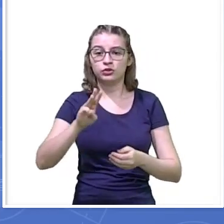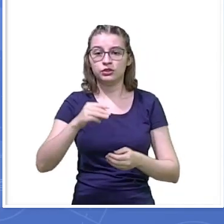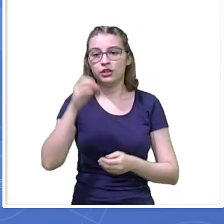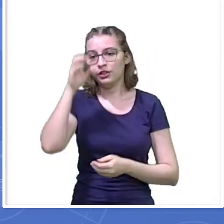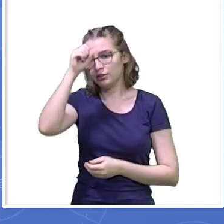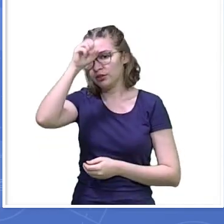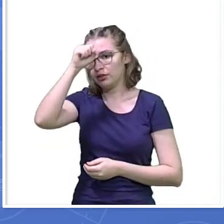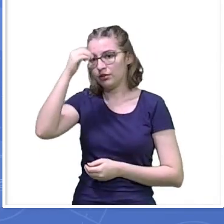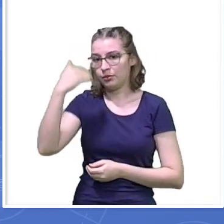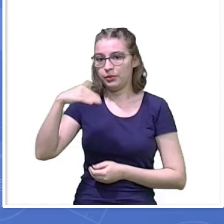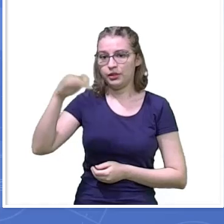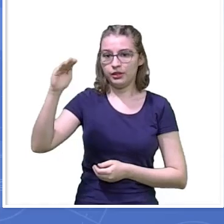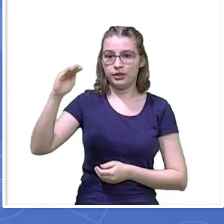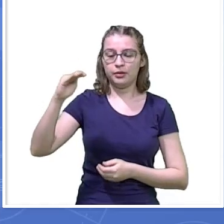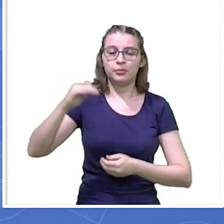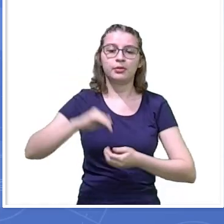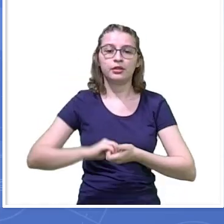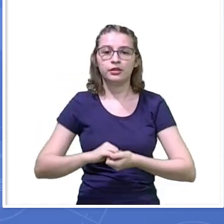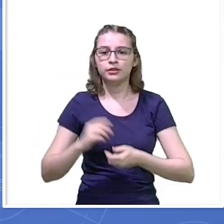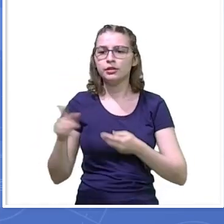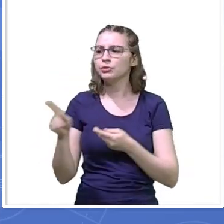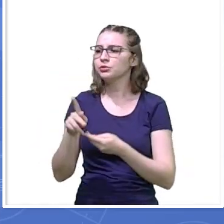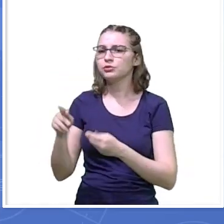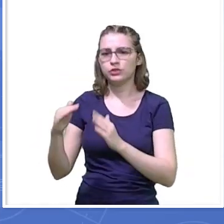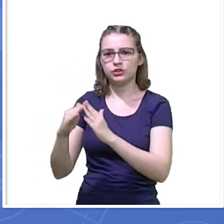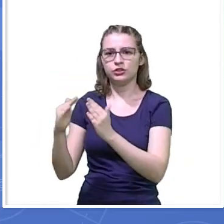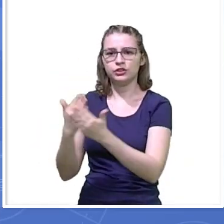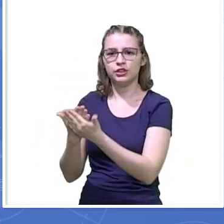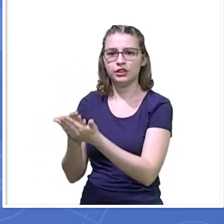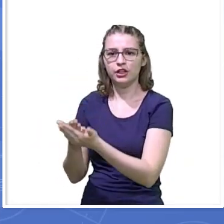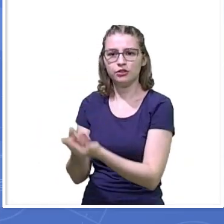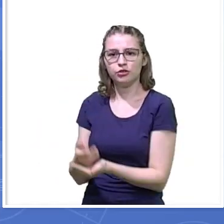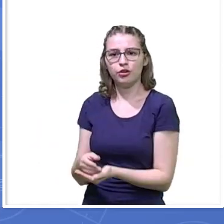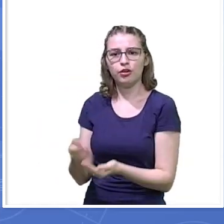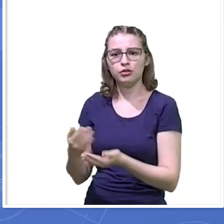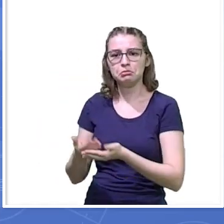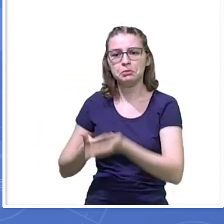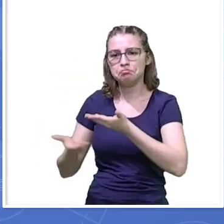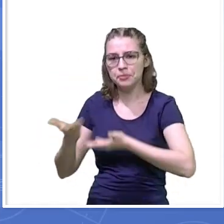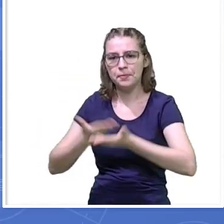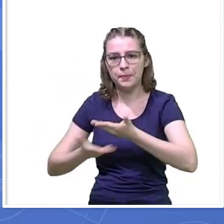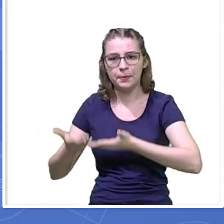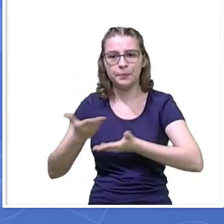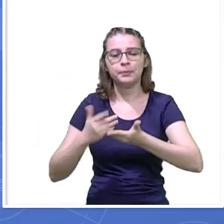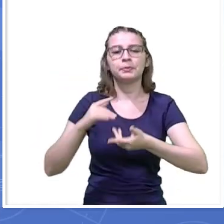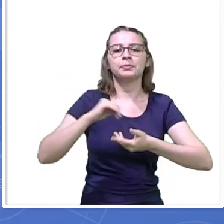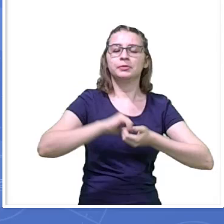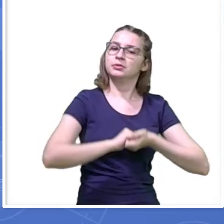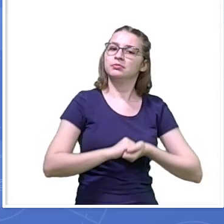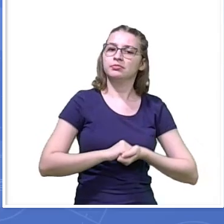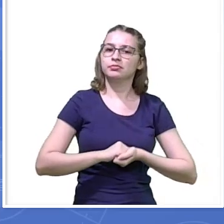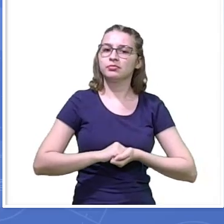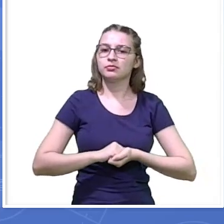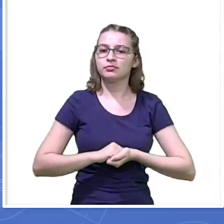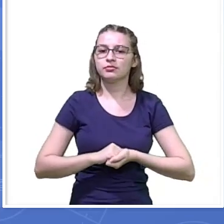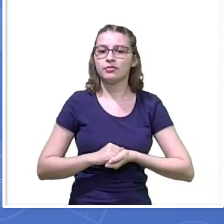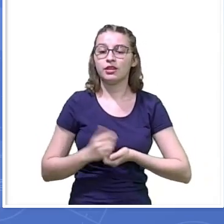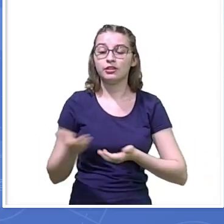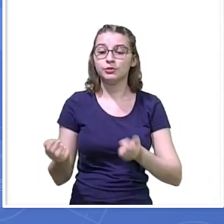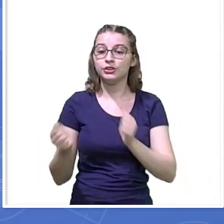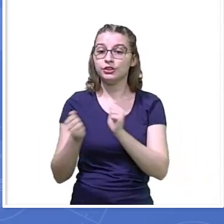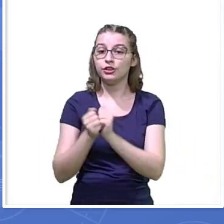os professores de vocês aí da escola, que eles têm muito mais capacidade aí de estar junto com vocês